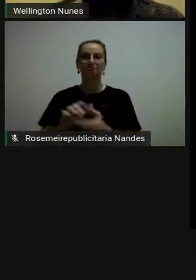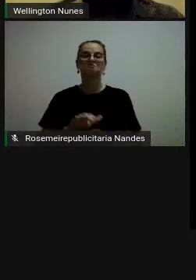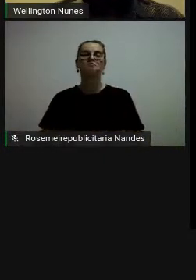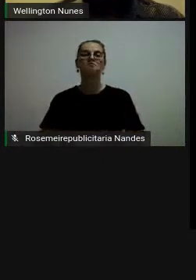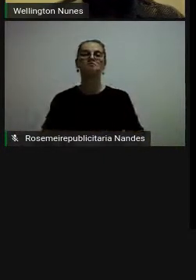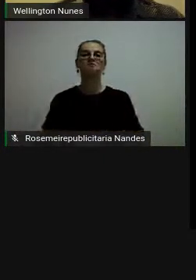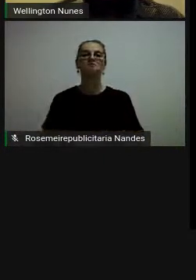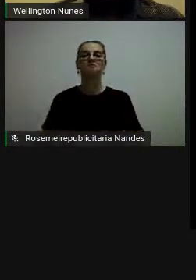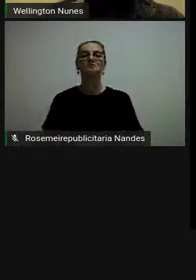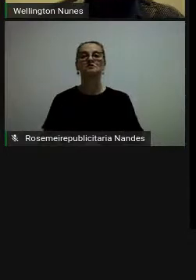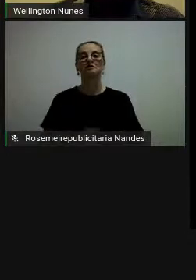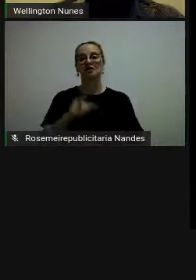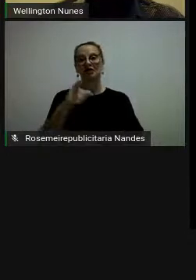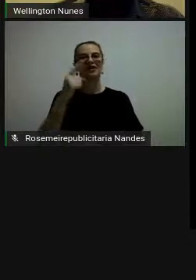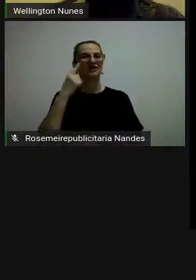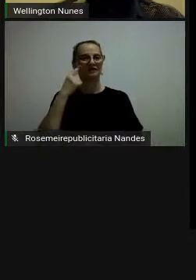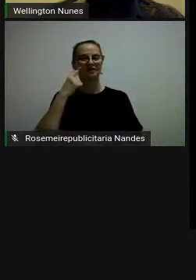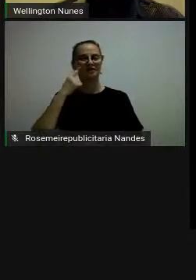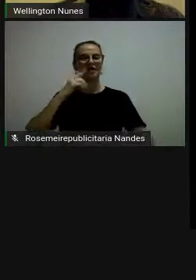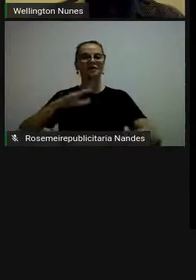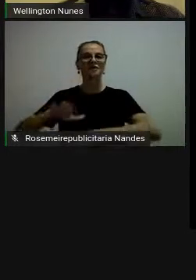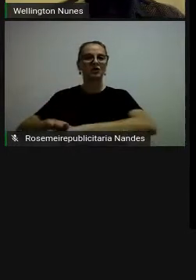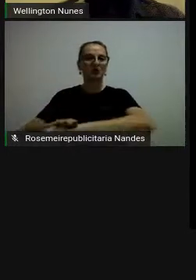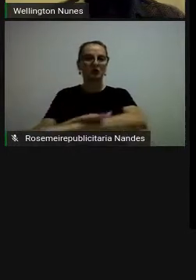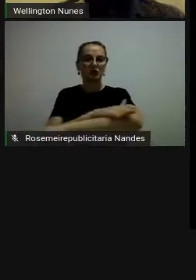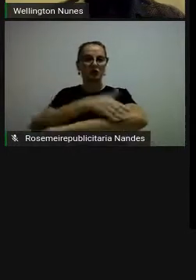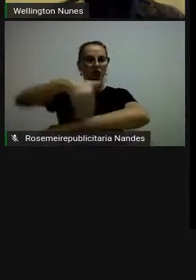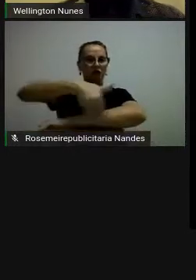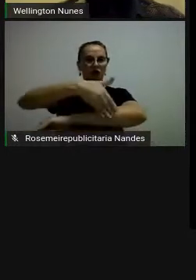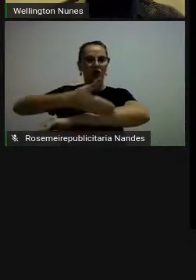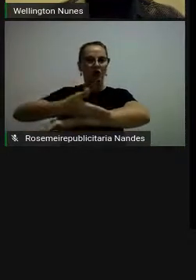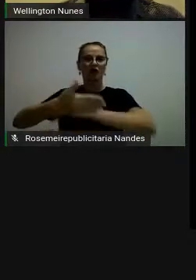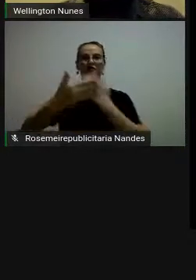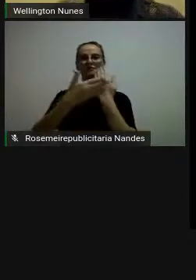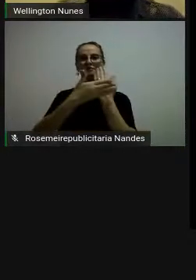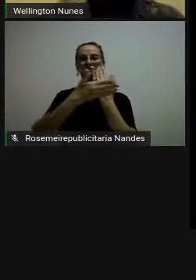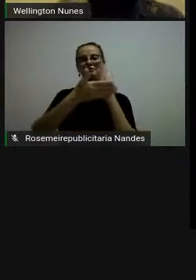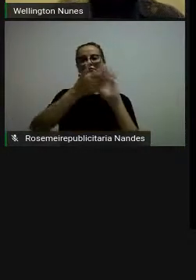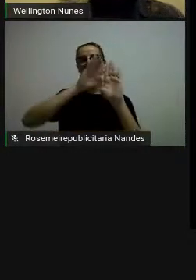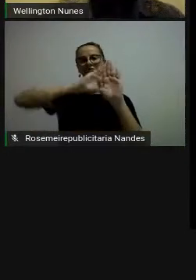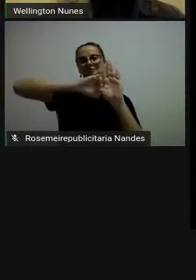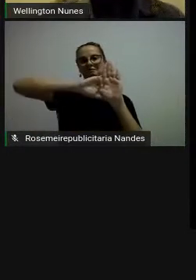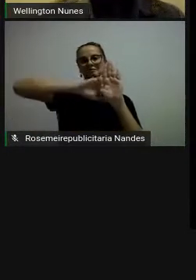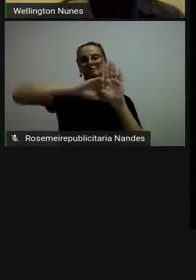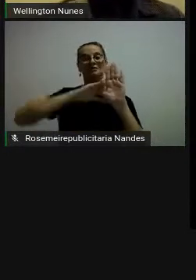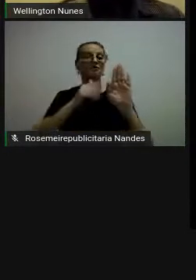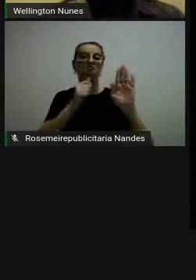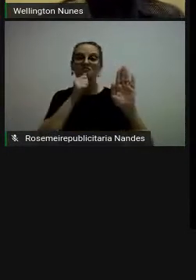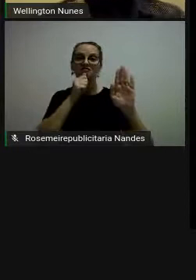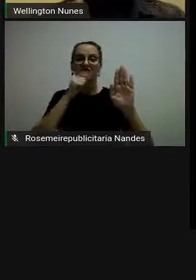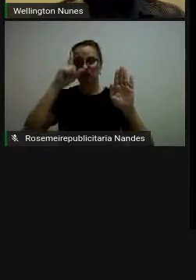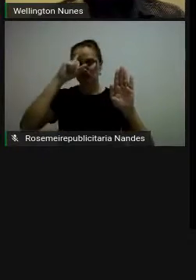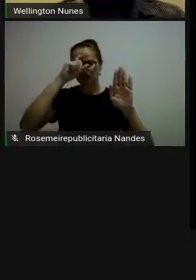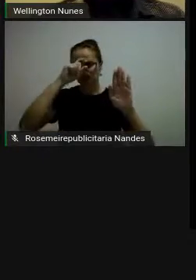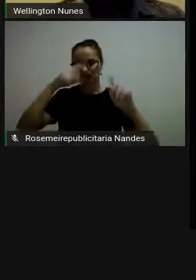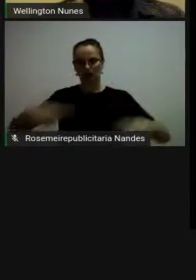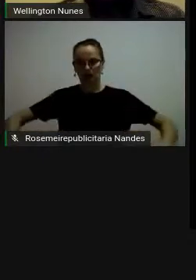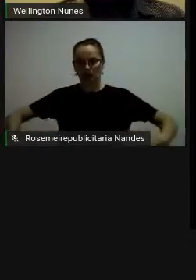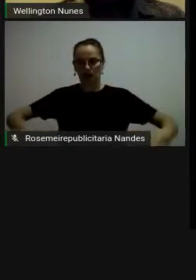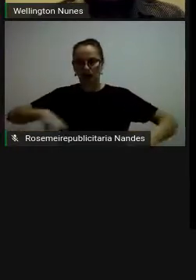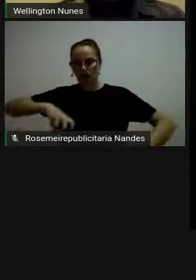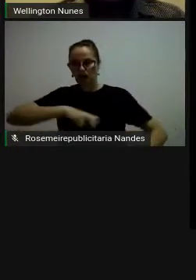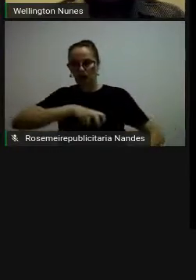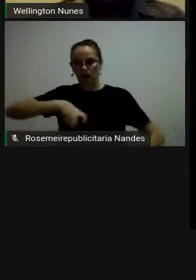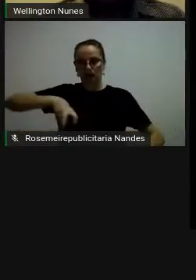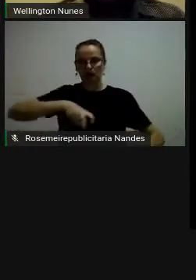é a obstrução da calçada, né, que dificulta esse tipo de ação. A prefeitura de Belo Horizonte, que